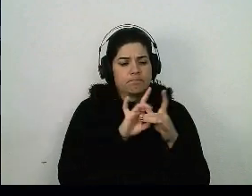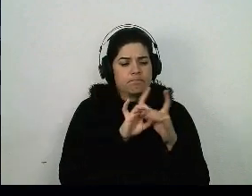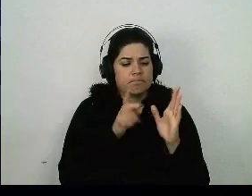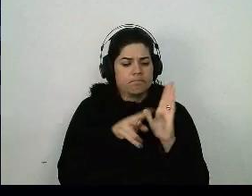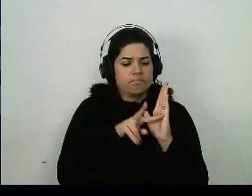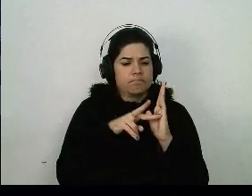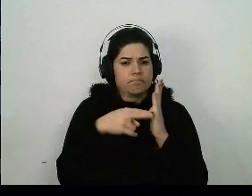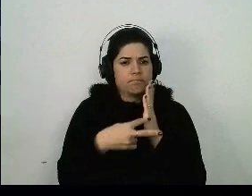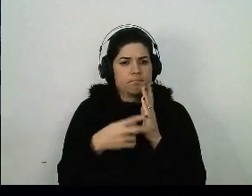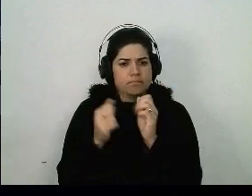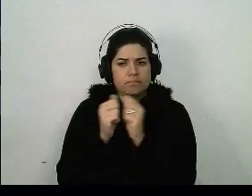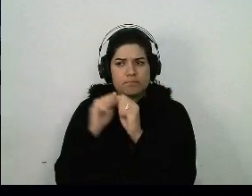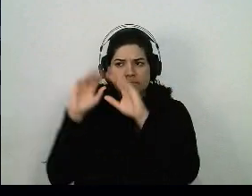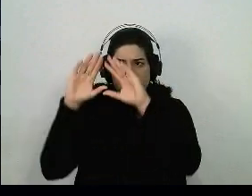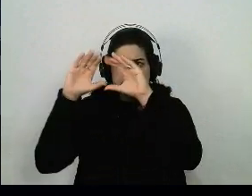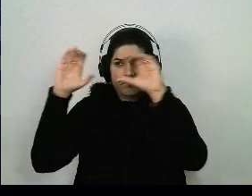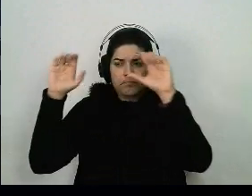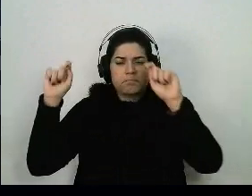de nuvens?